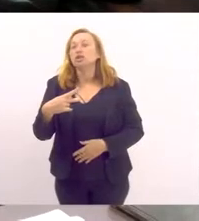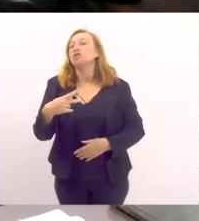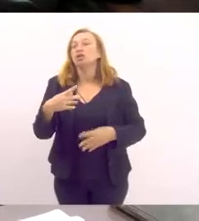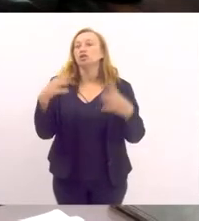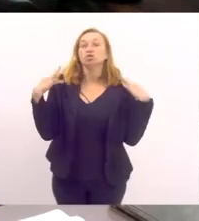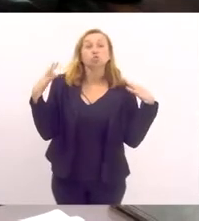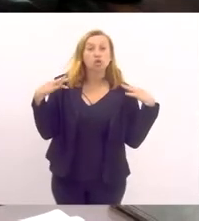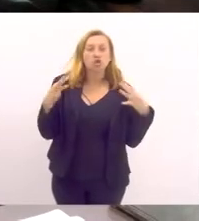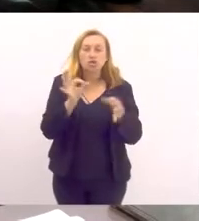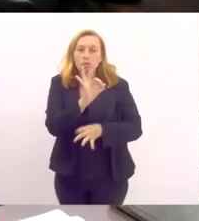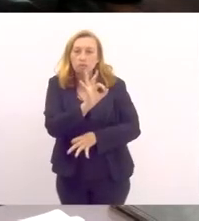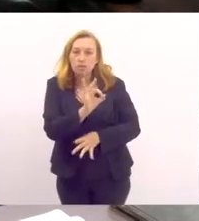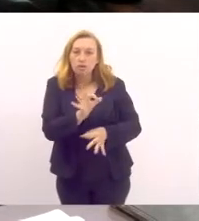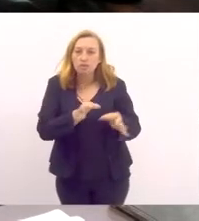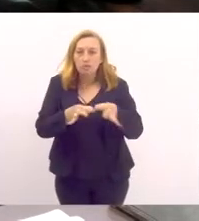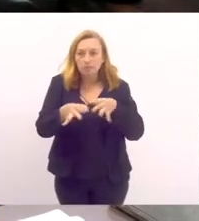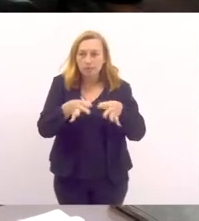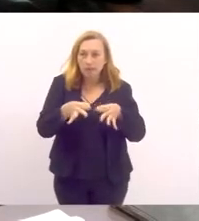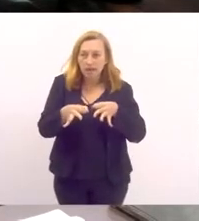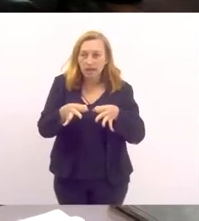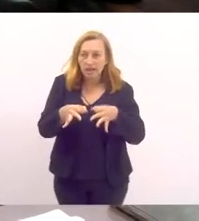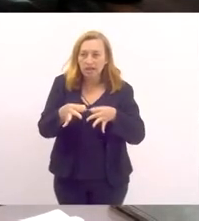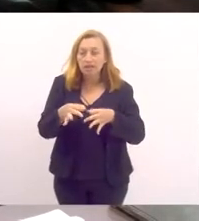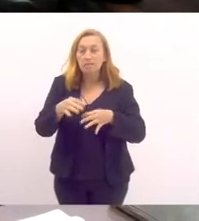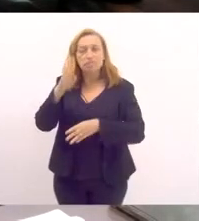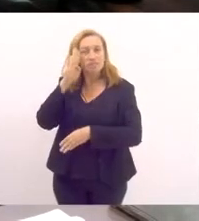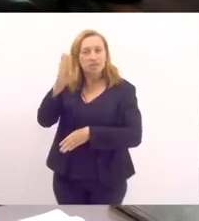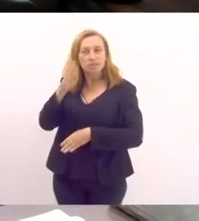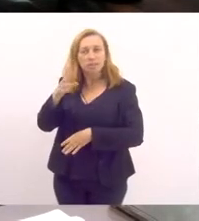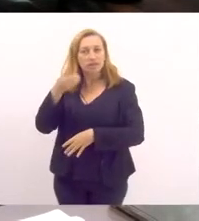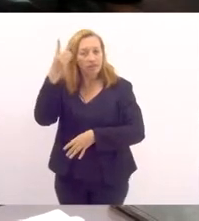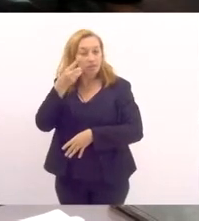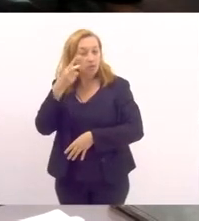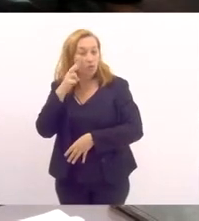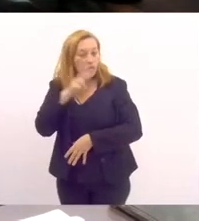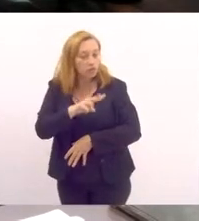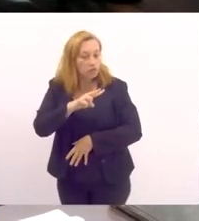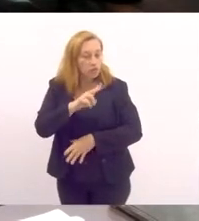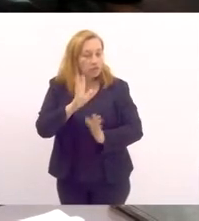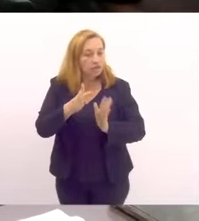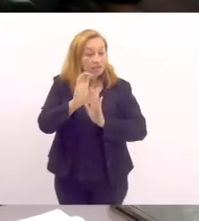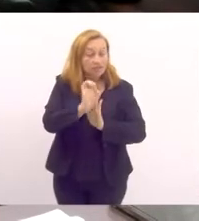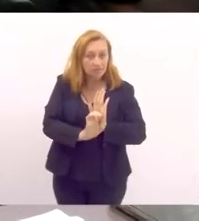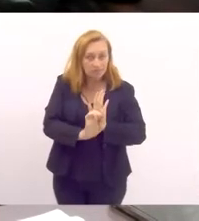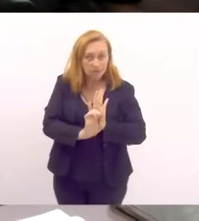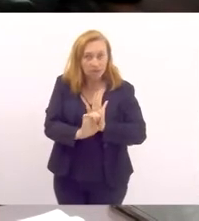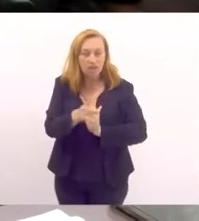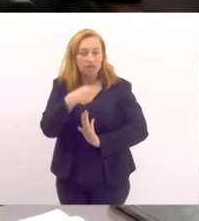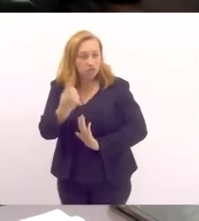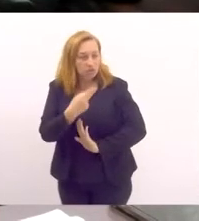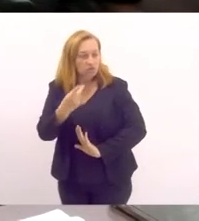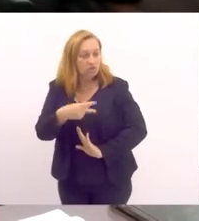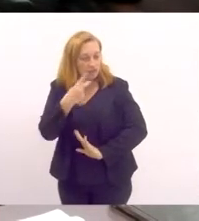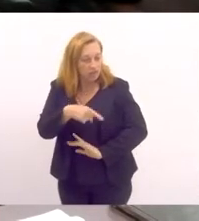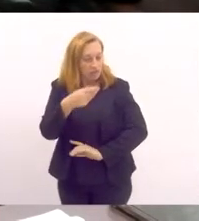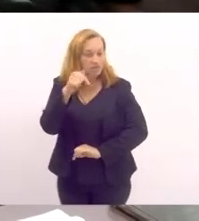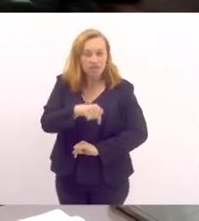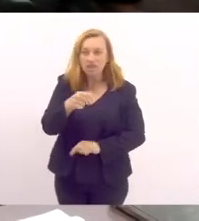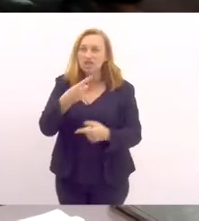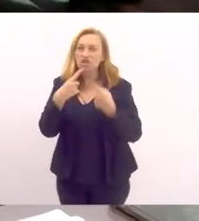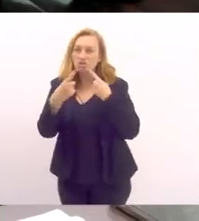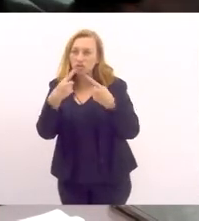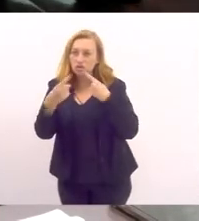programada e, principalmente, deputada, como a gente viu aqui nas emendas que nós estamos aqui debatendo,